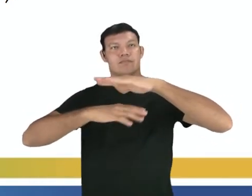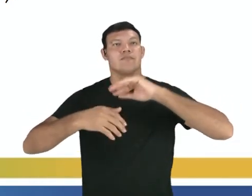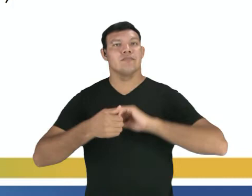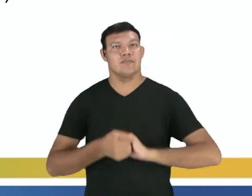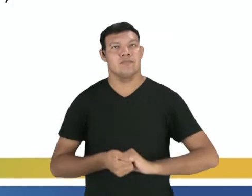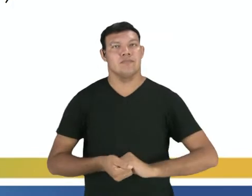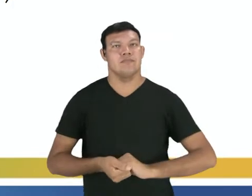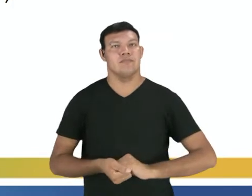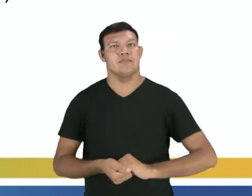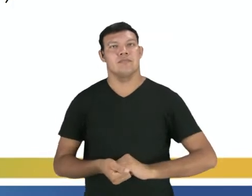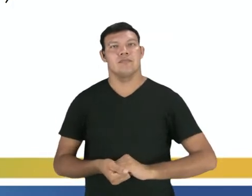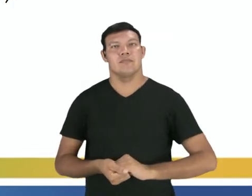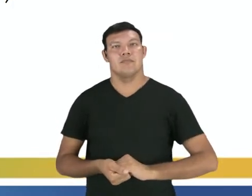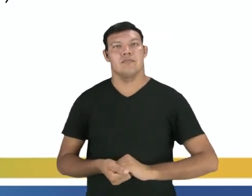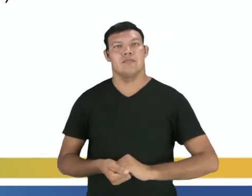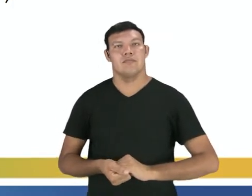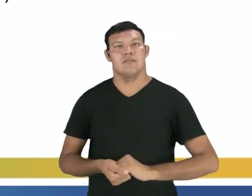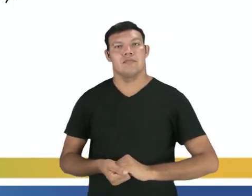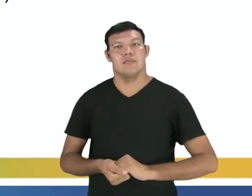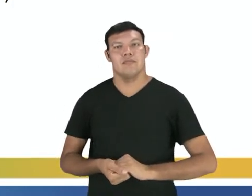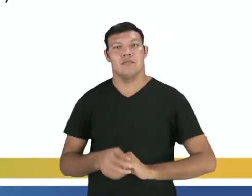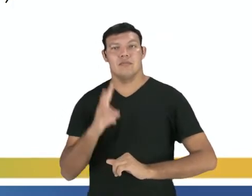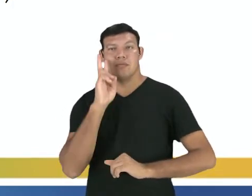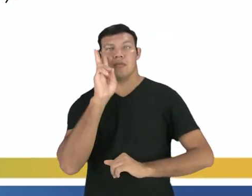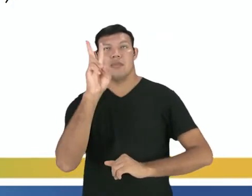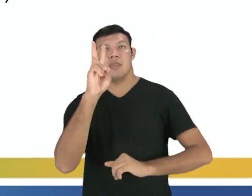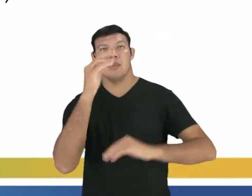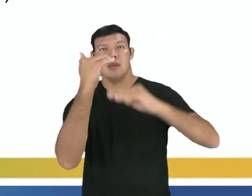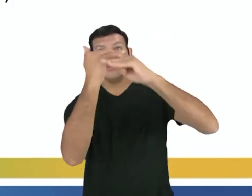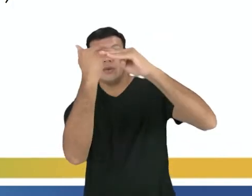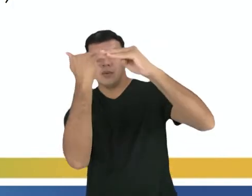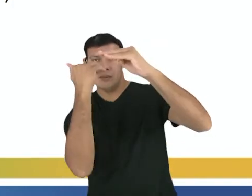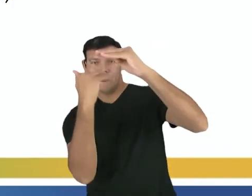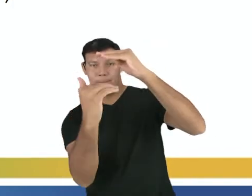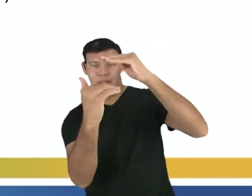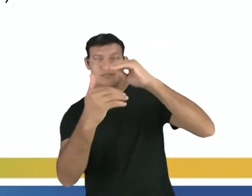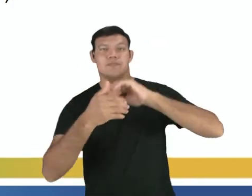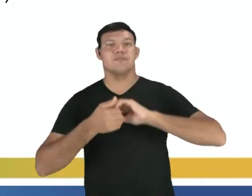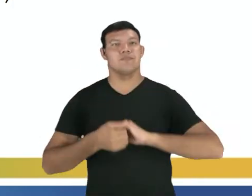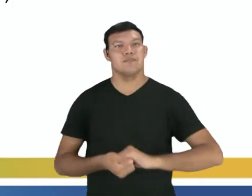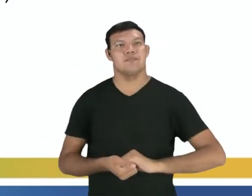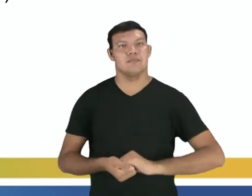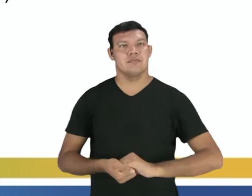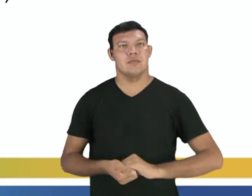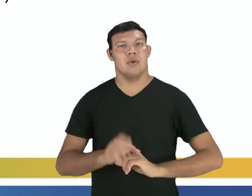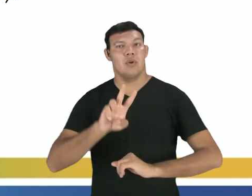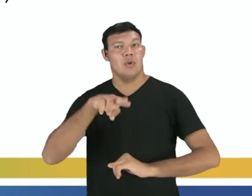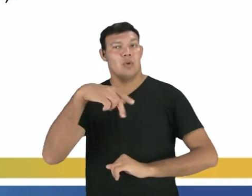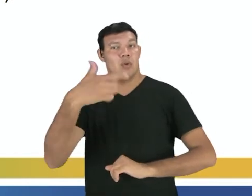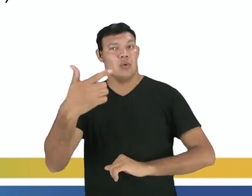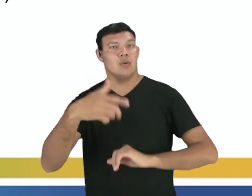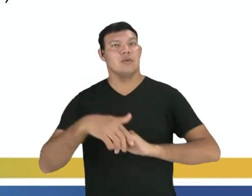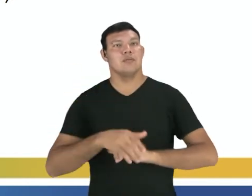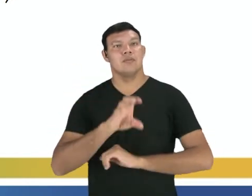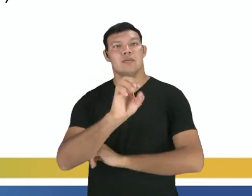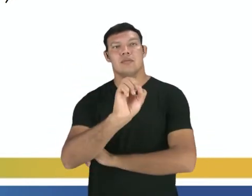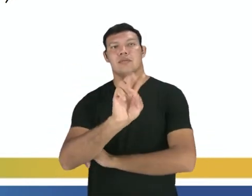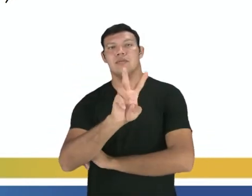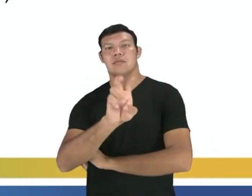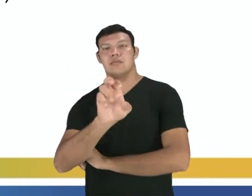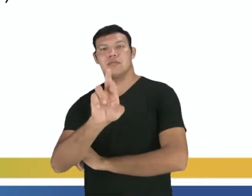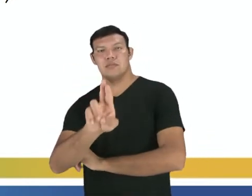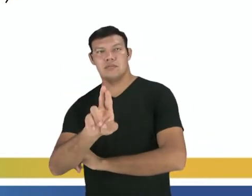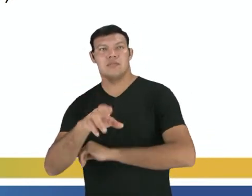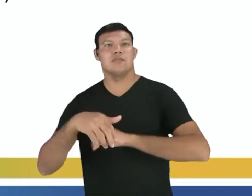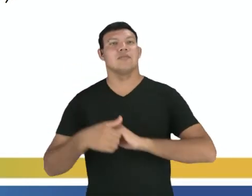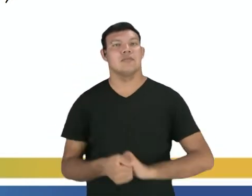Luca de Santis Glow Olha a frase abaixo a outra é ou ver